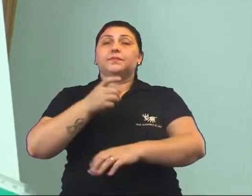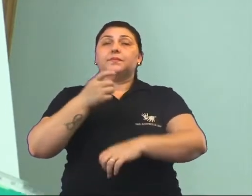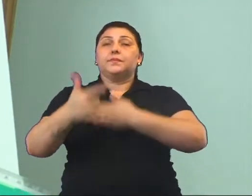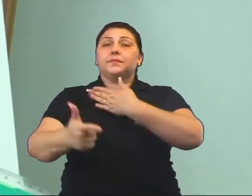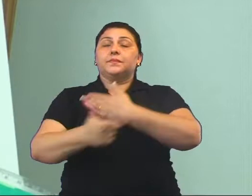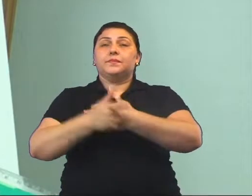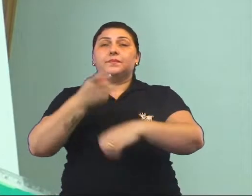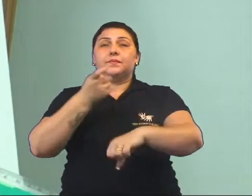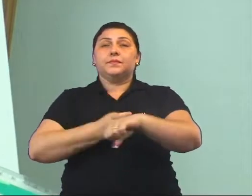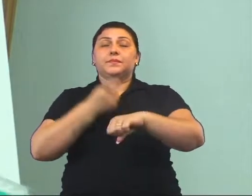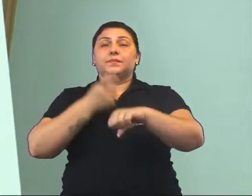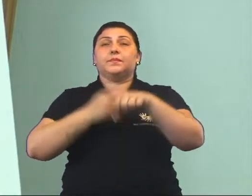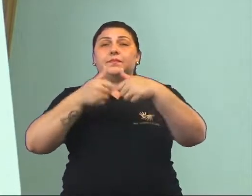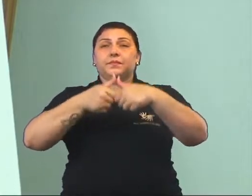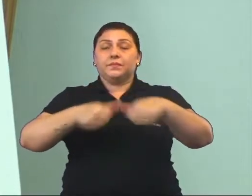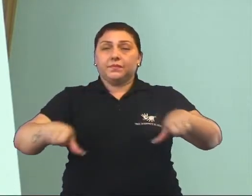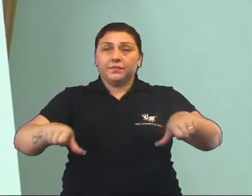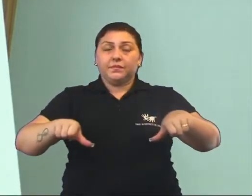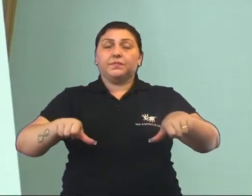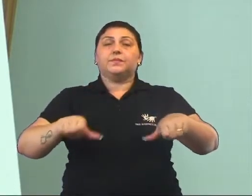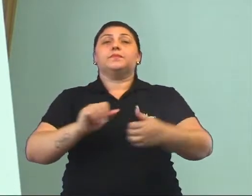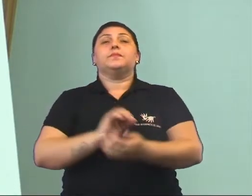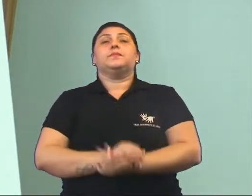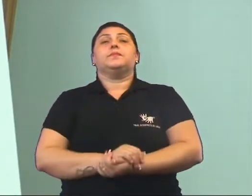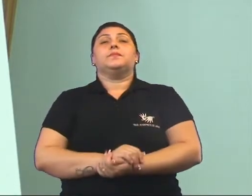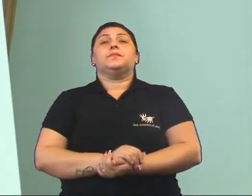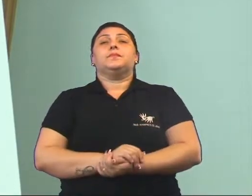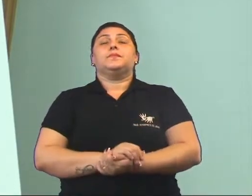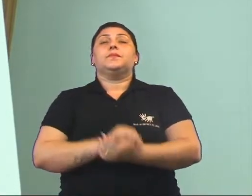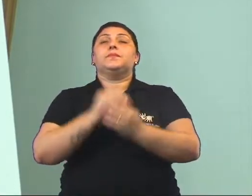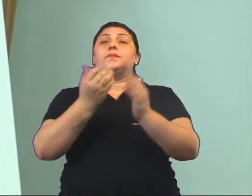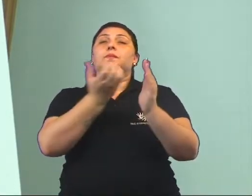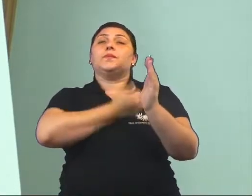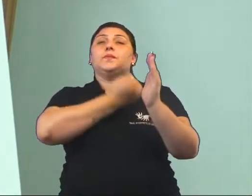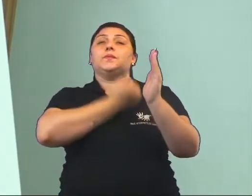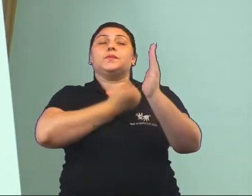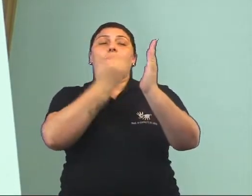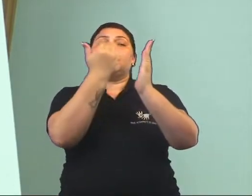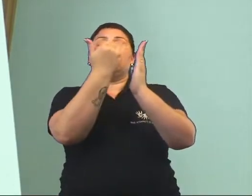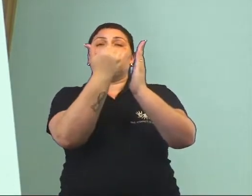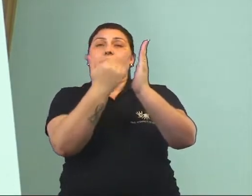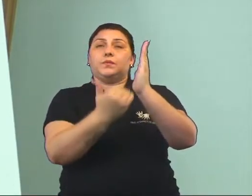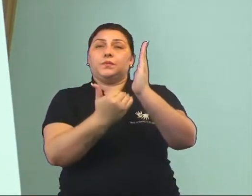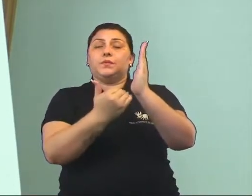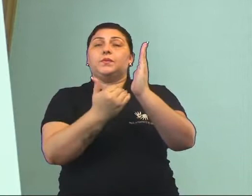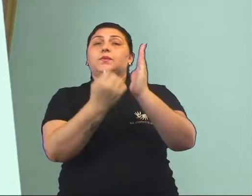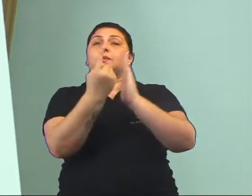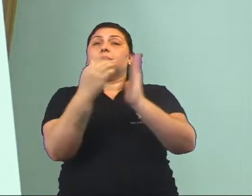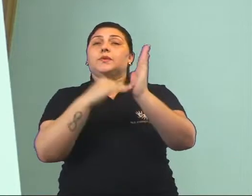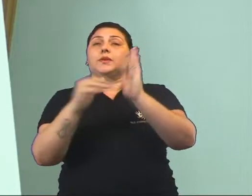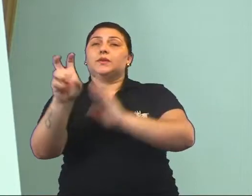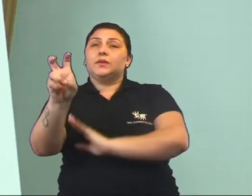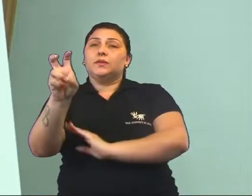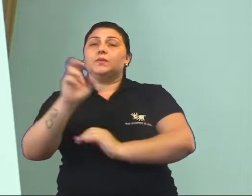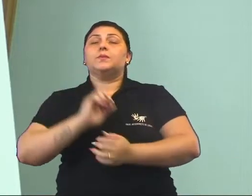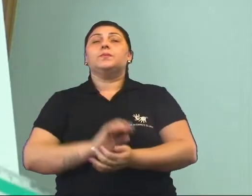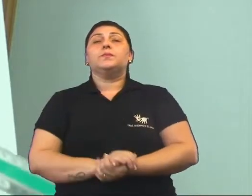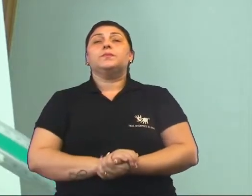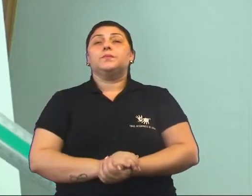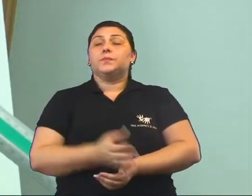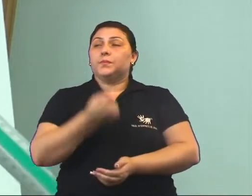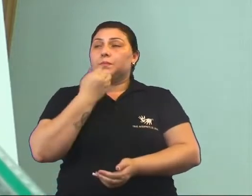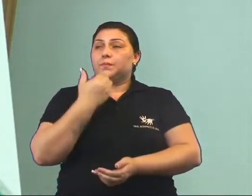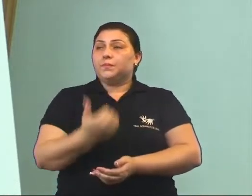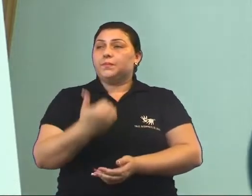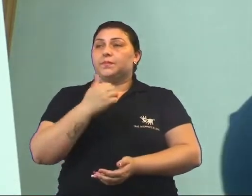cartolina e fita adesiva e enumere as garrafas de 1 a 5.